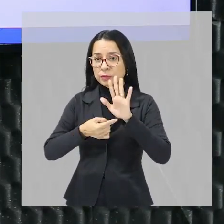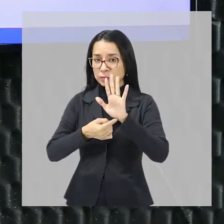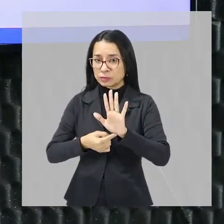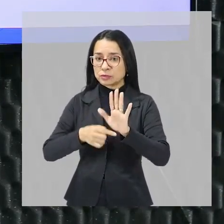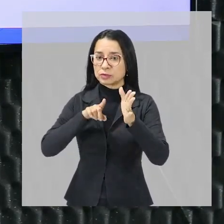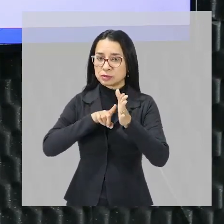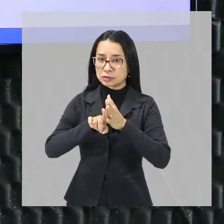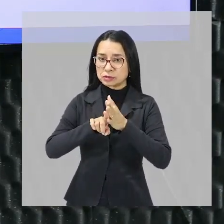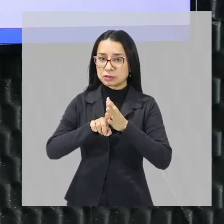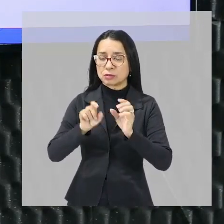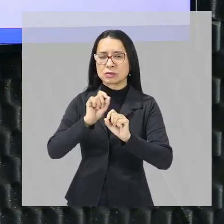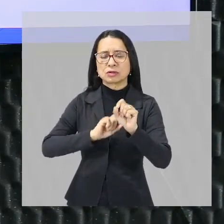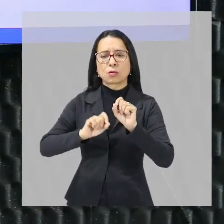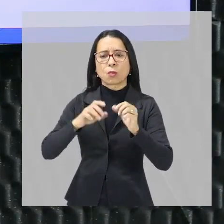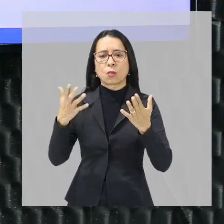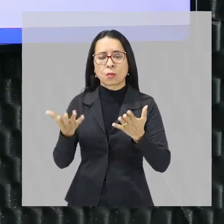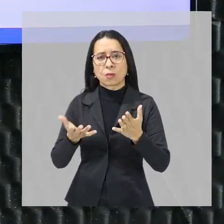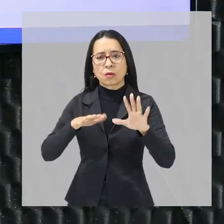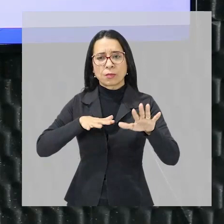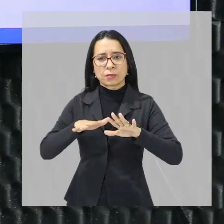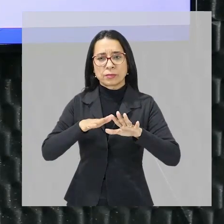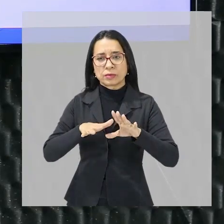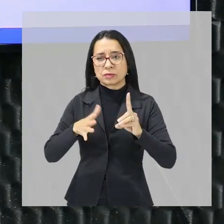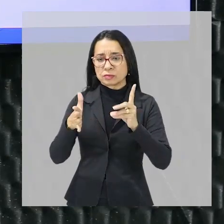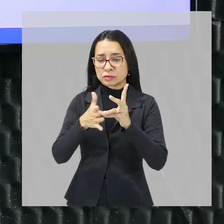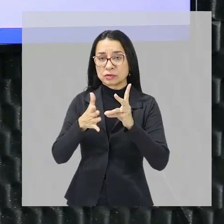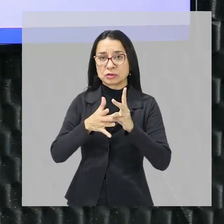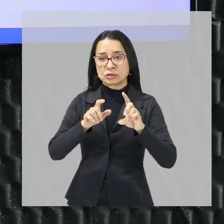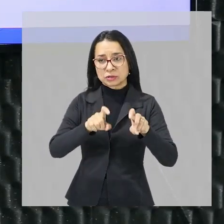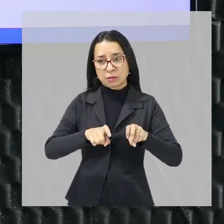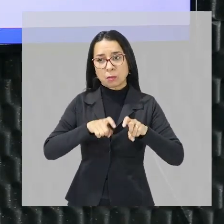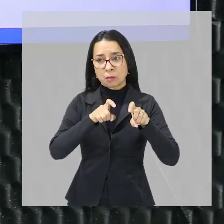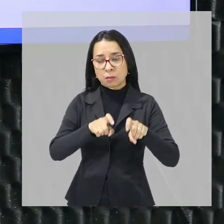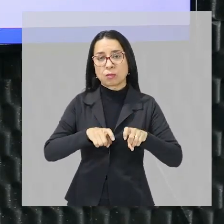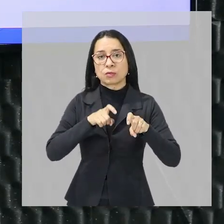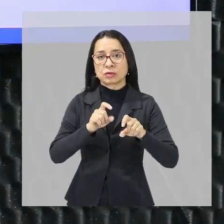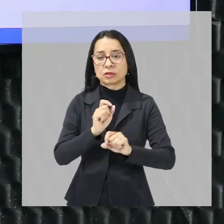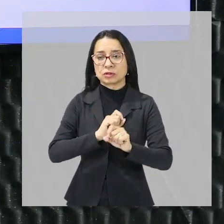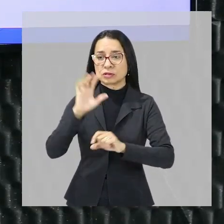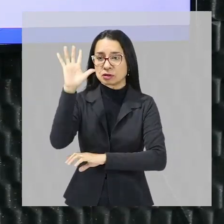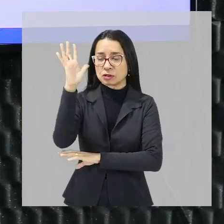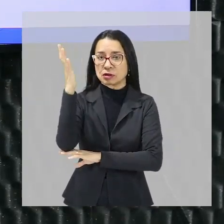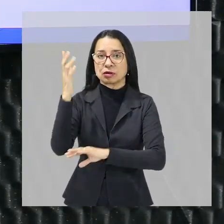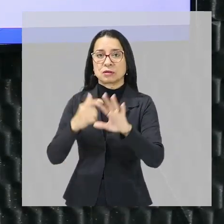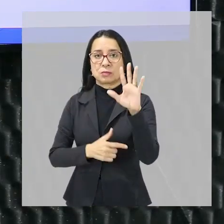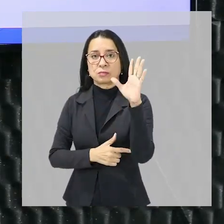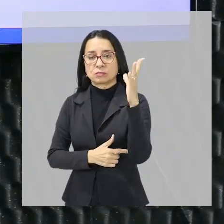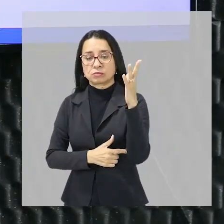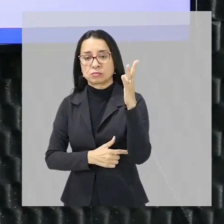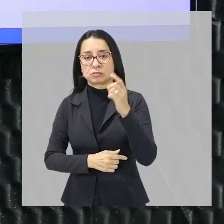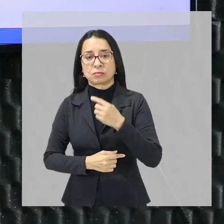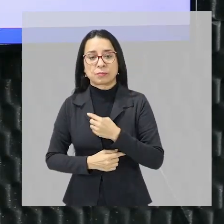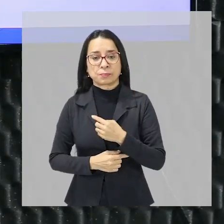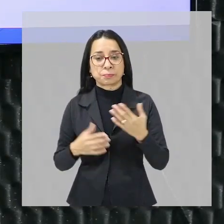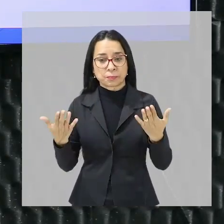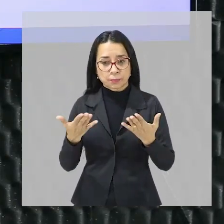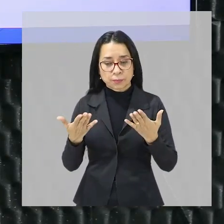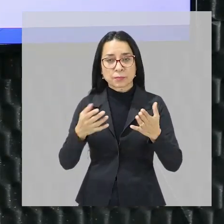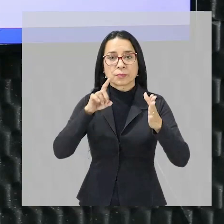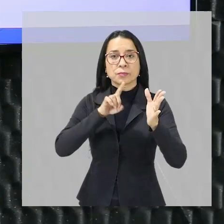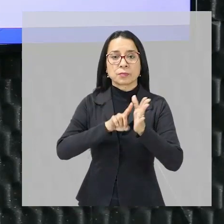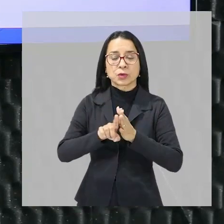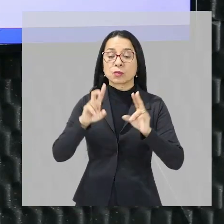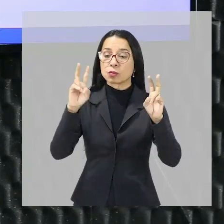movimento indígena camponês ambientalista. Deixou destacado, vamos agora para a pergunta. O tema da questão a gente já